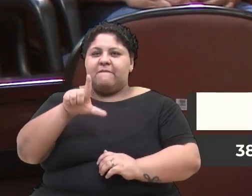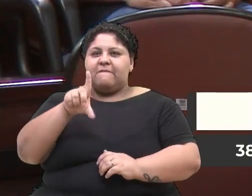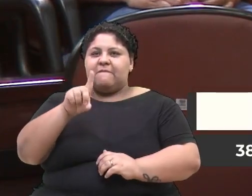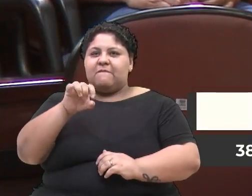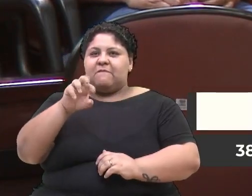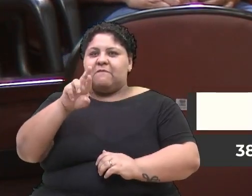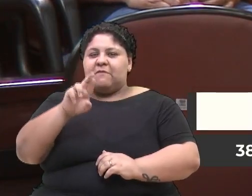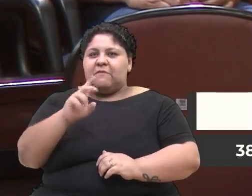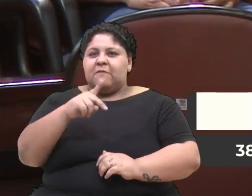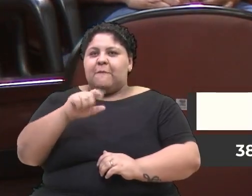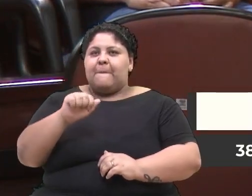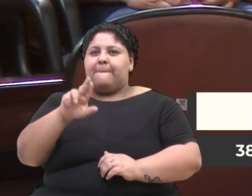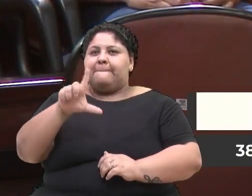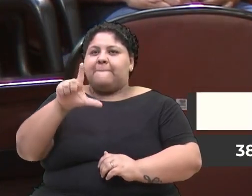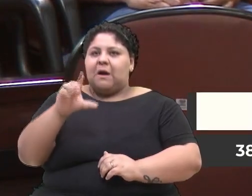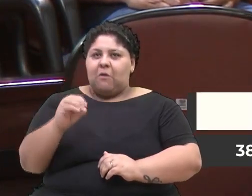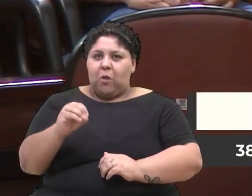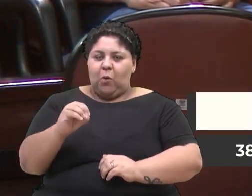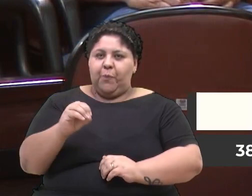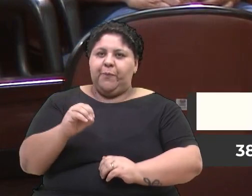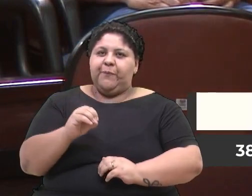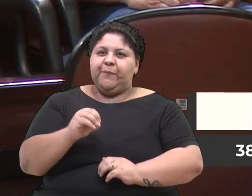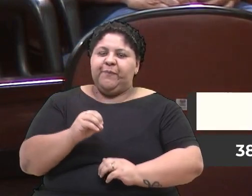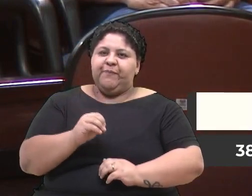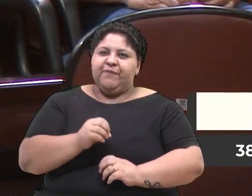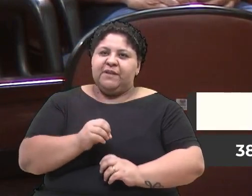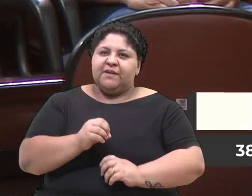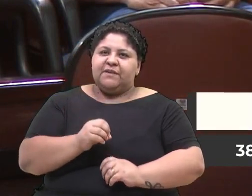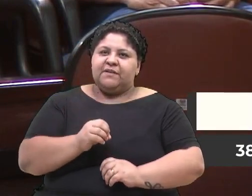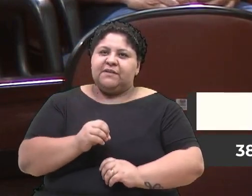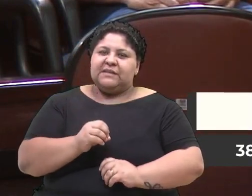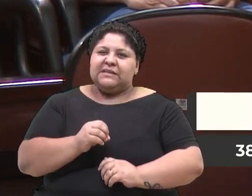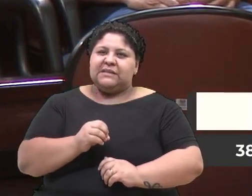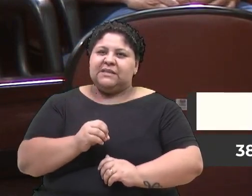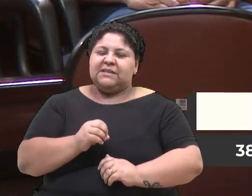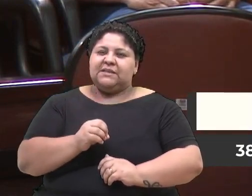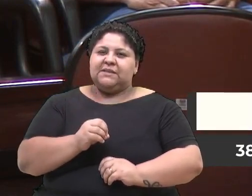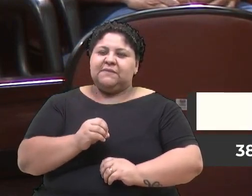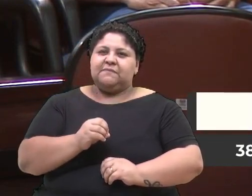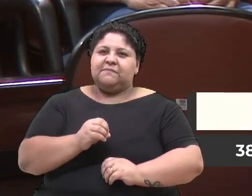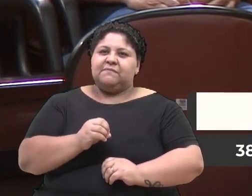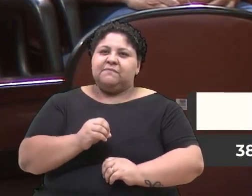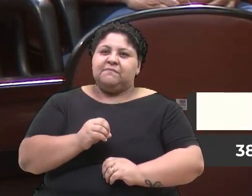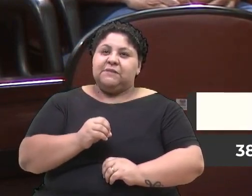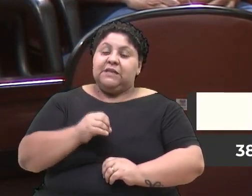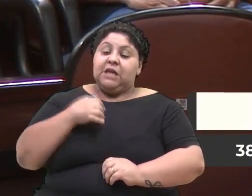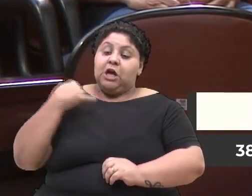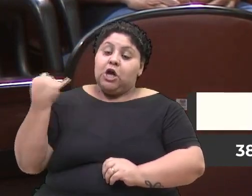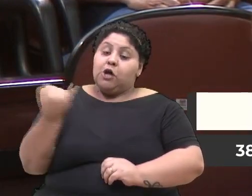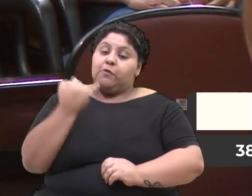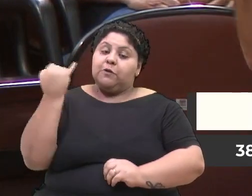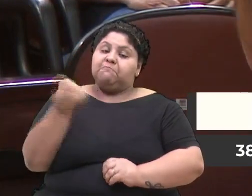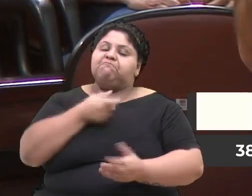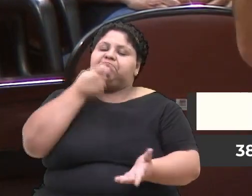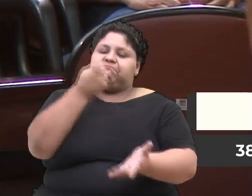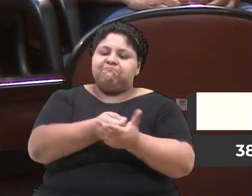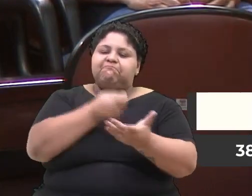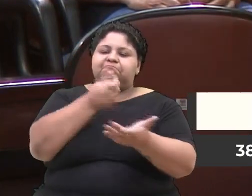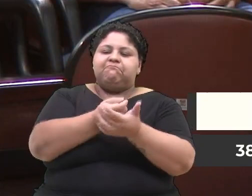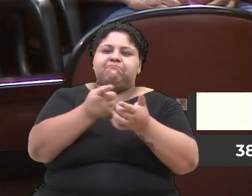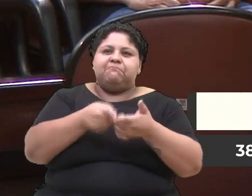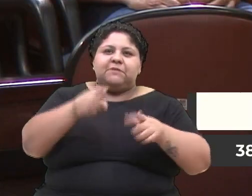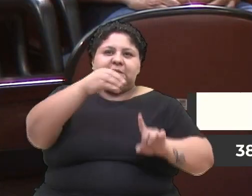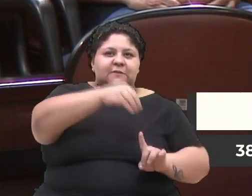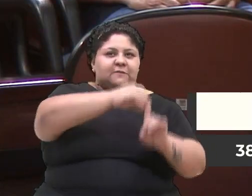Paulo Salsen, que foram importantes nessa luta, mas principalmente a entidade